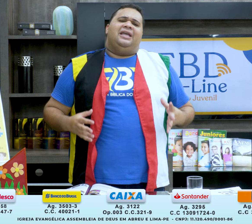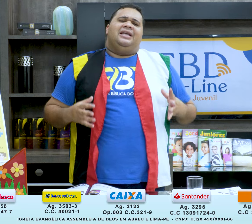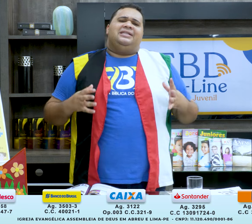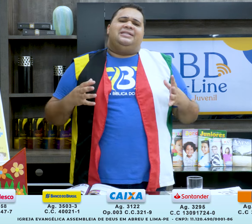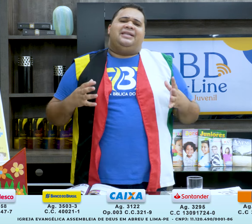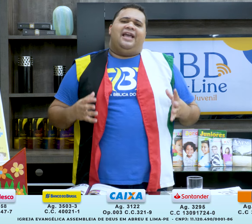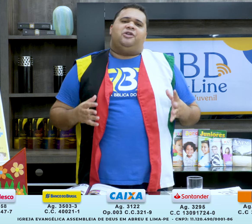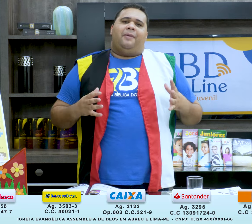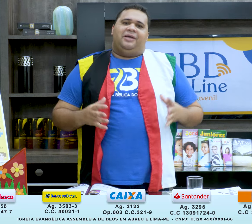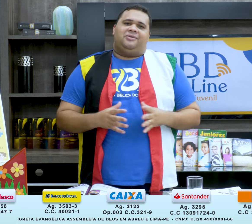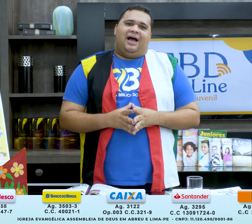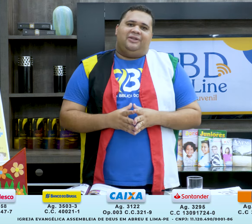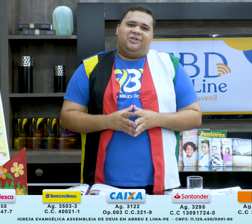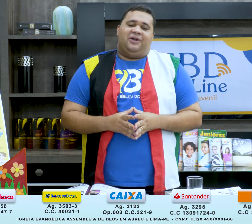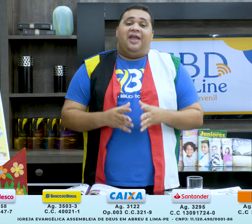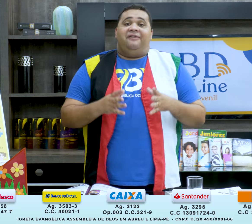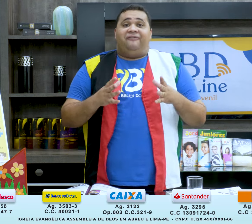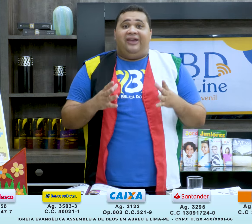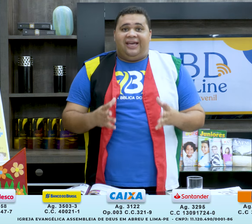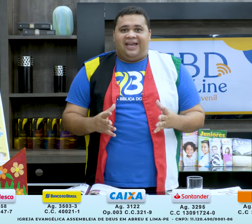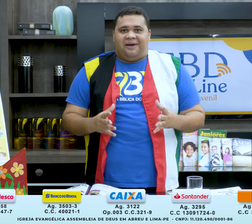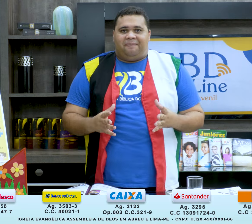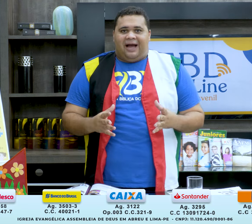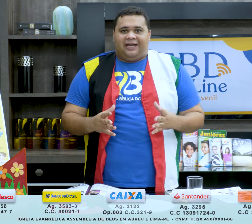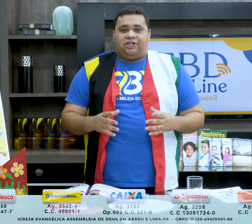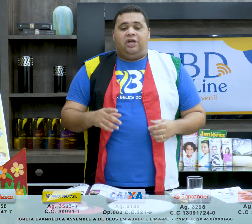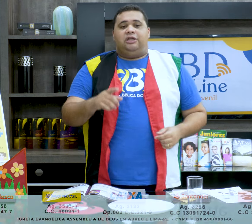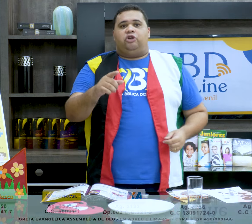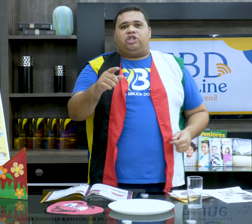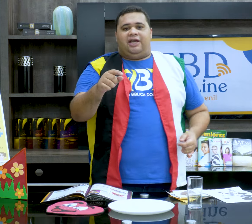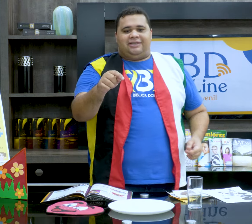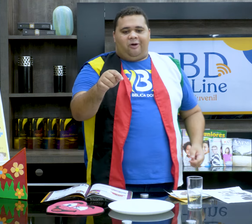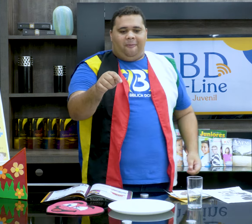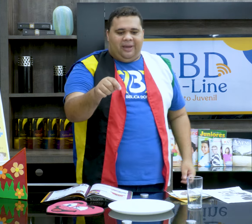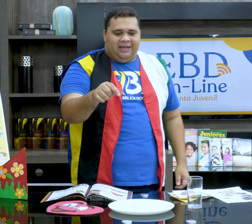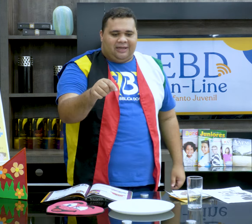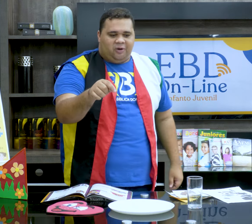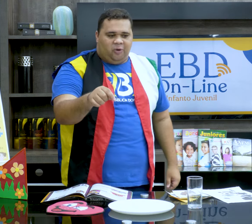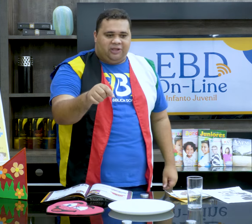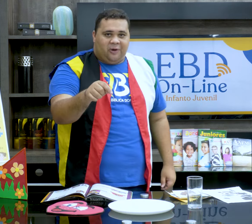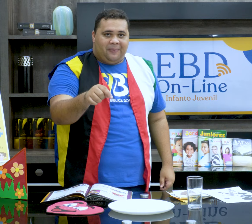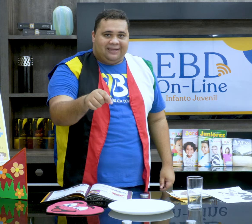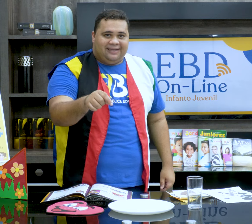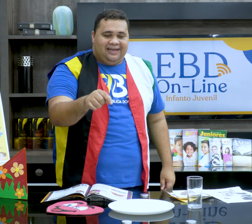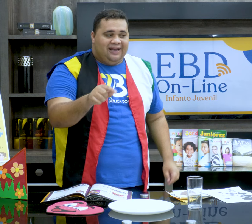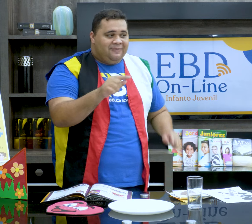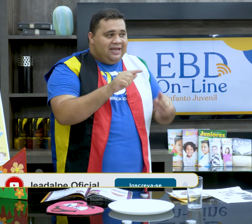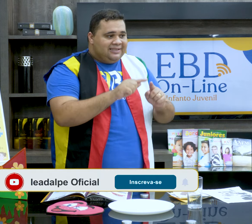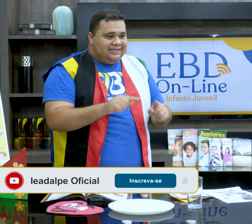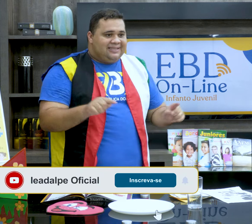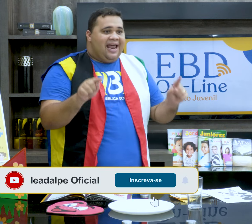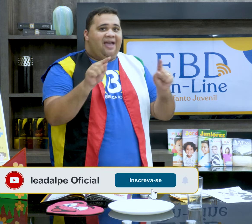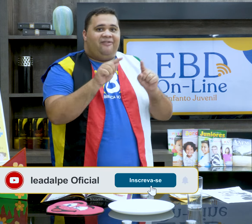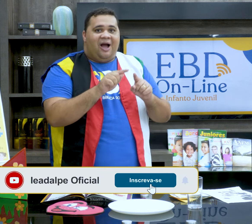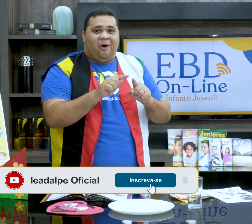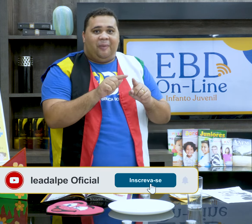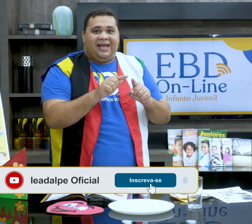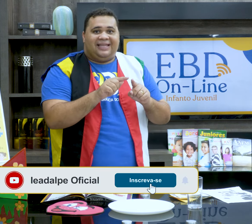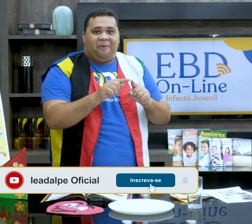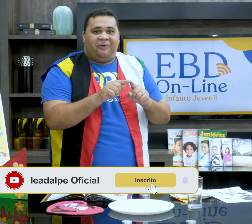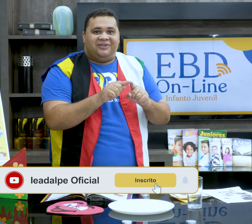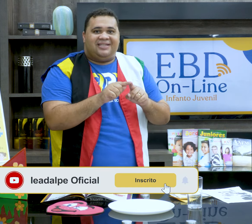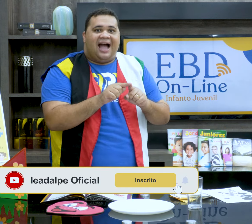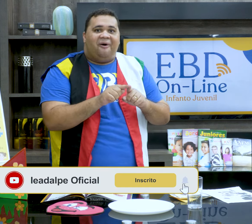professores sejam abençoados Fiquem na paz não esqueça comenta curte compartilha se inscreve